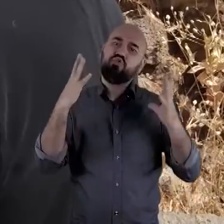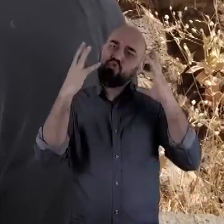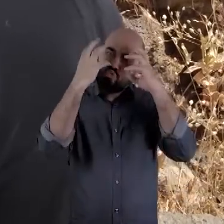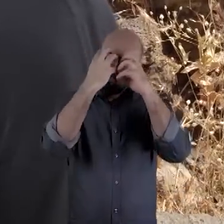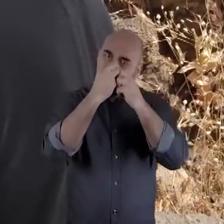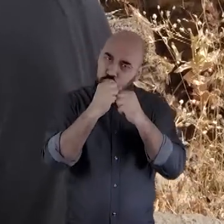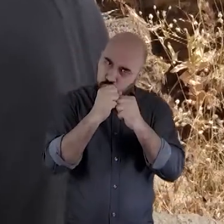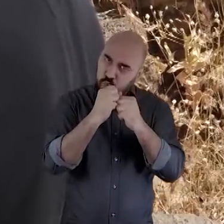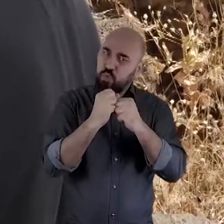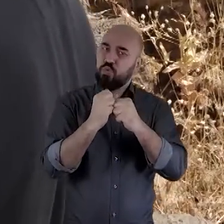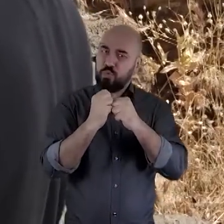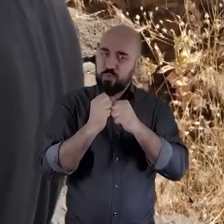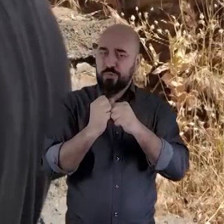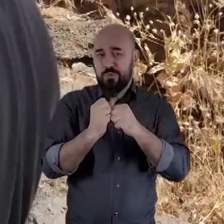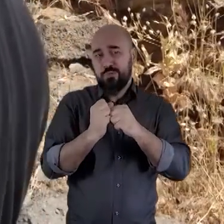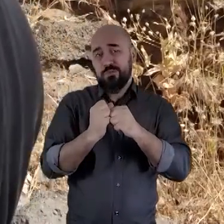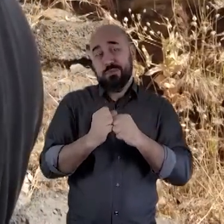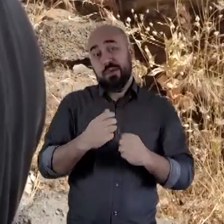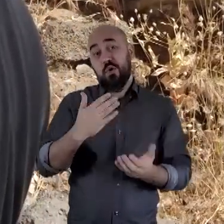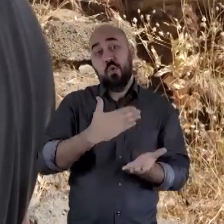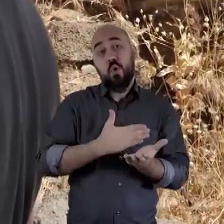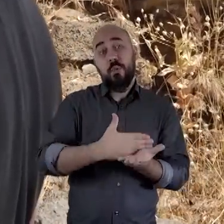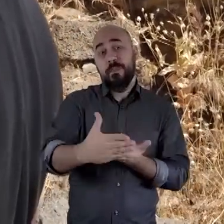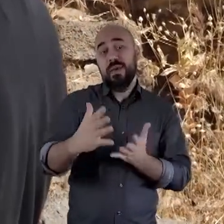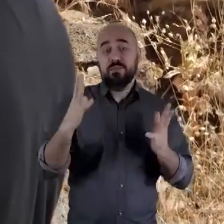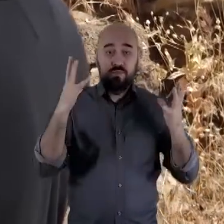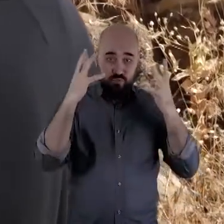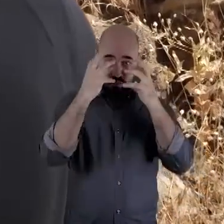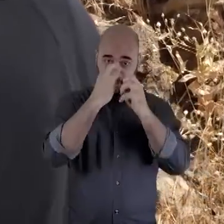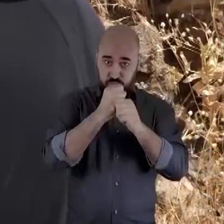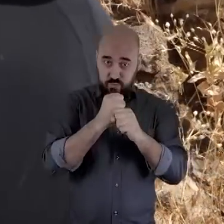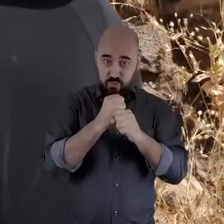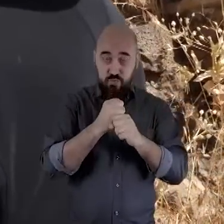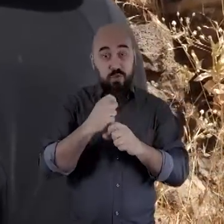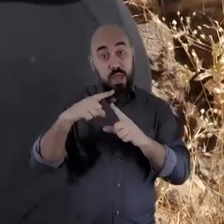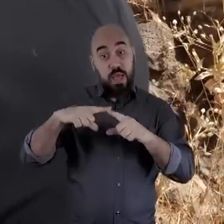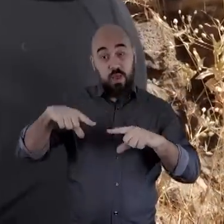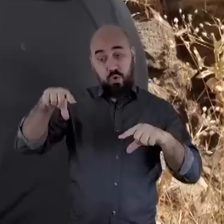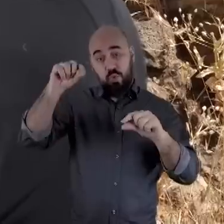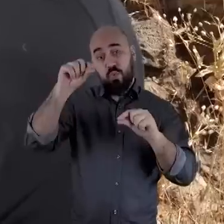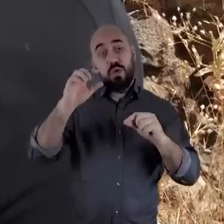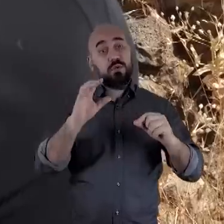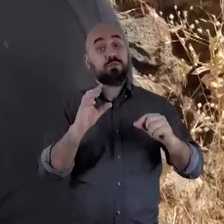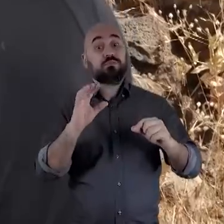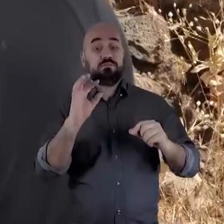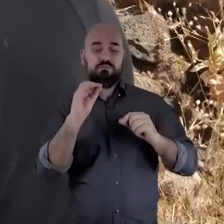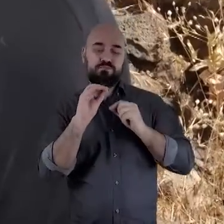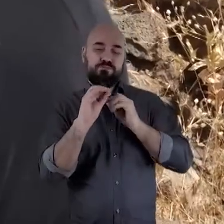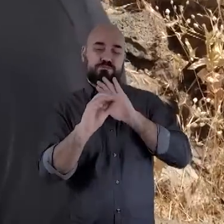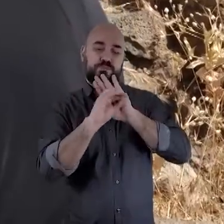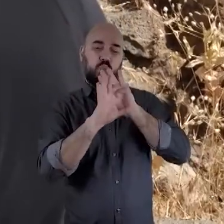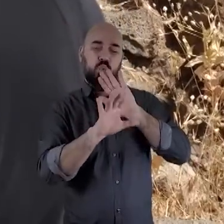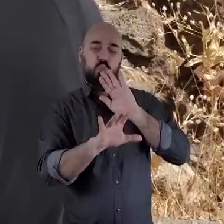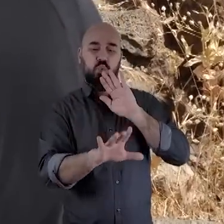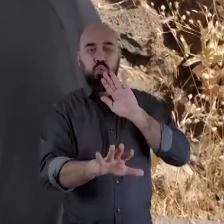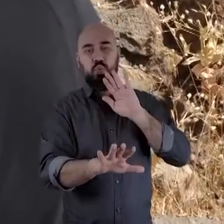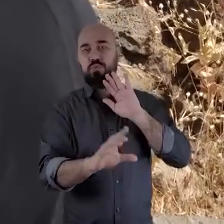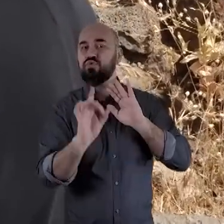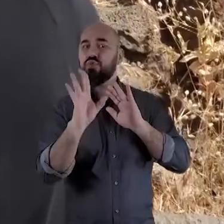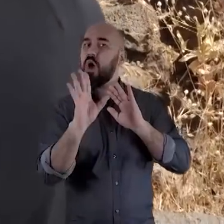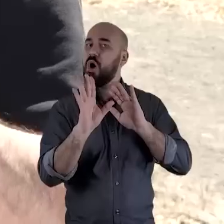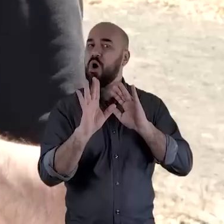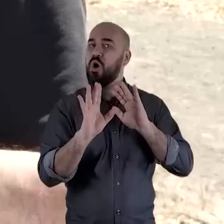começo, no que chamamos de estado primordial. A lua era a única coisa que iluminava.